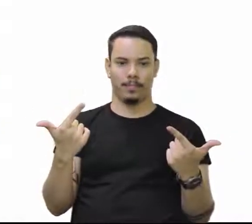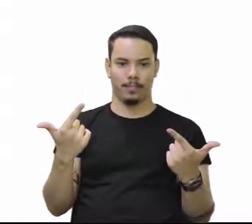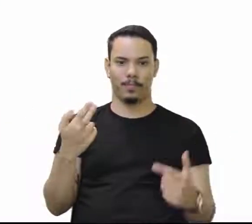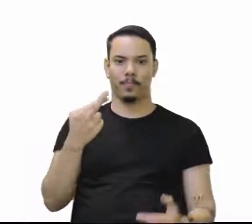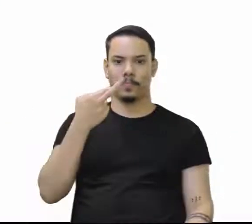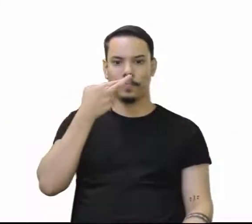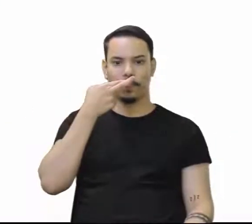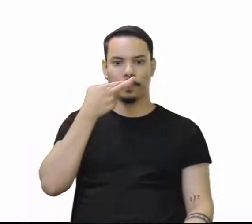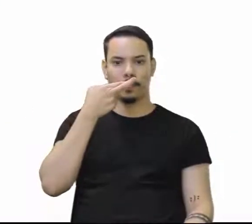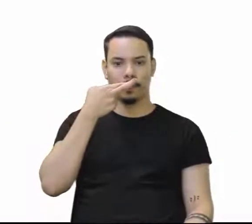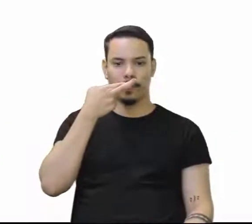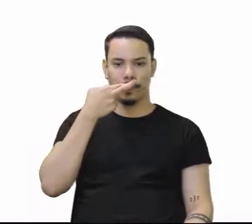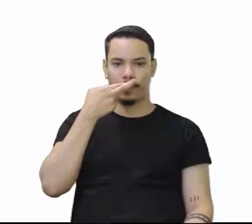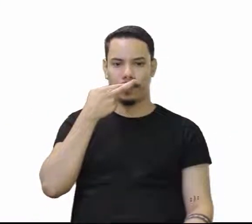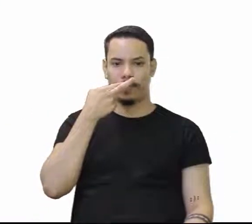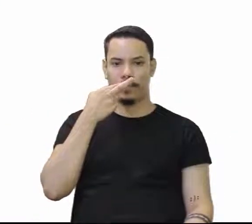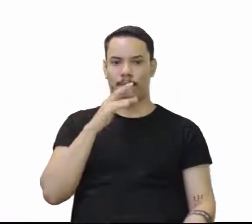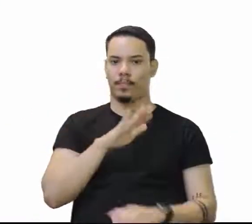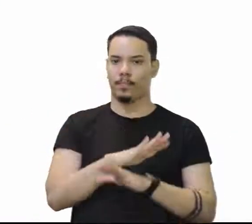Rondon.